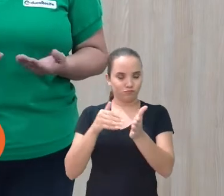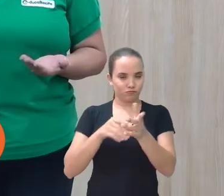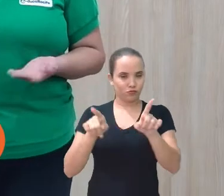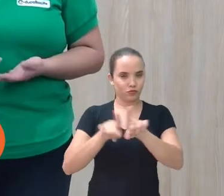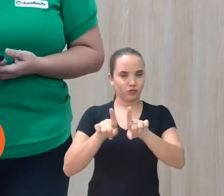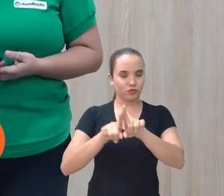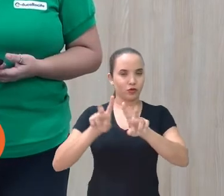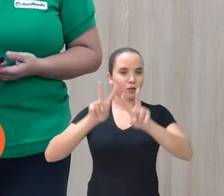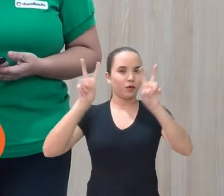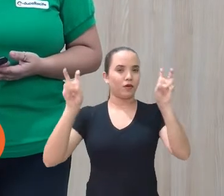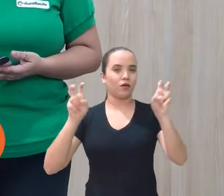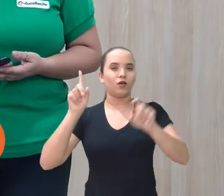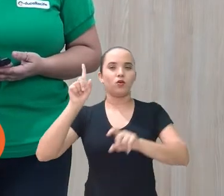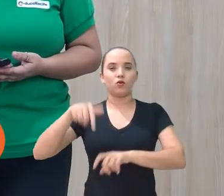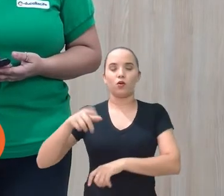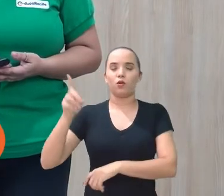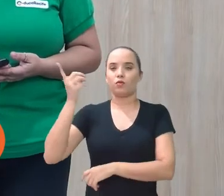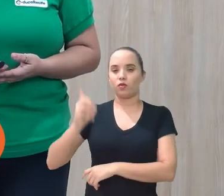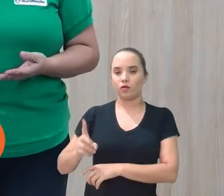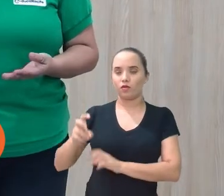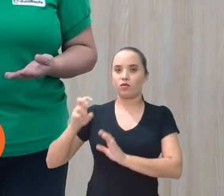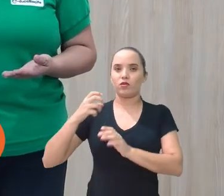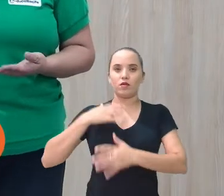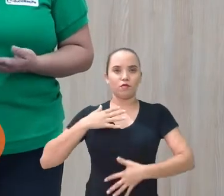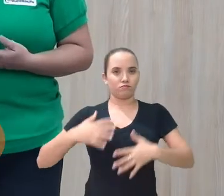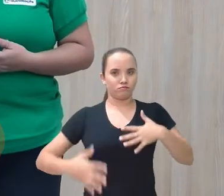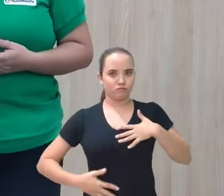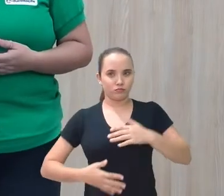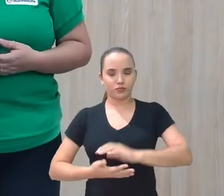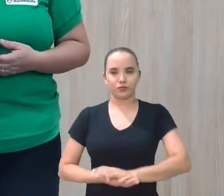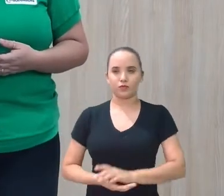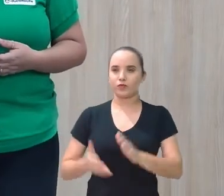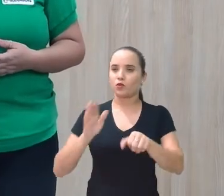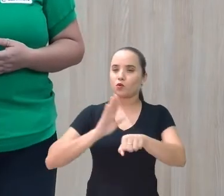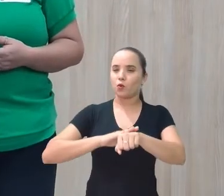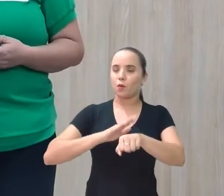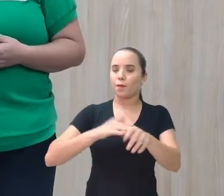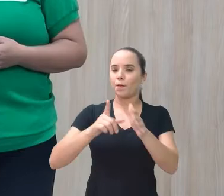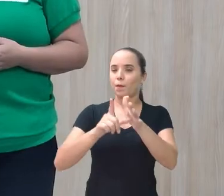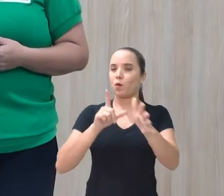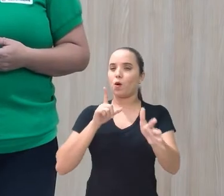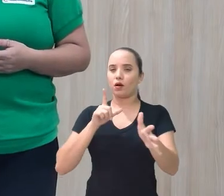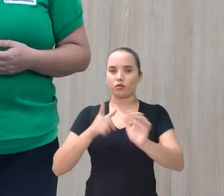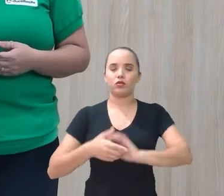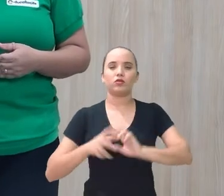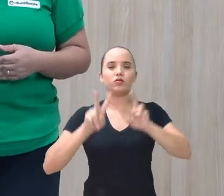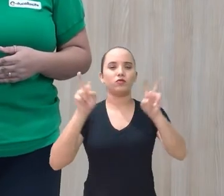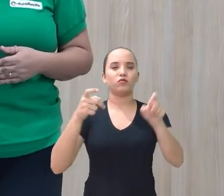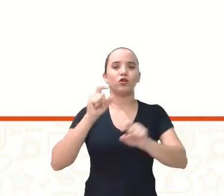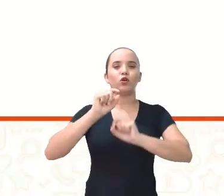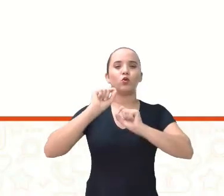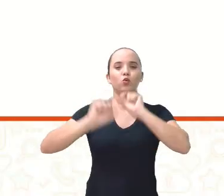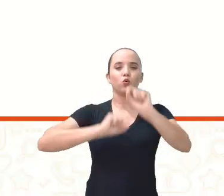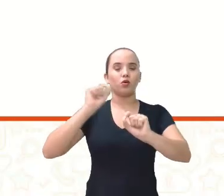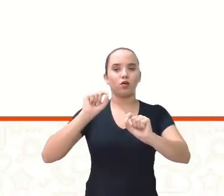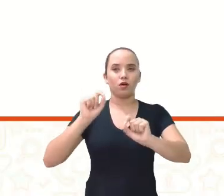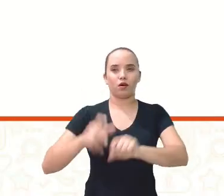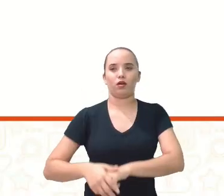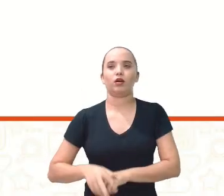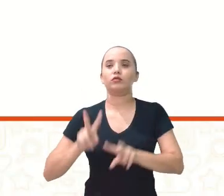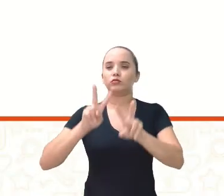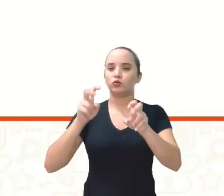sobre deficiência física. No momento anterior, nós falamos um pouco sobre as